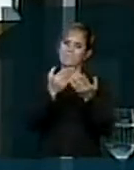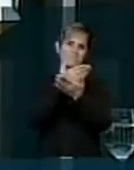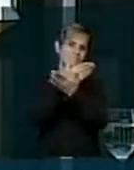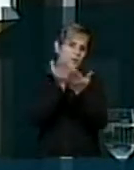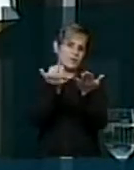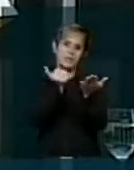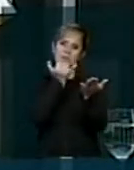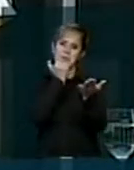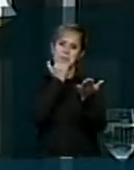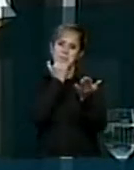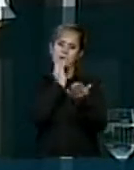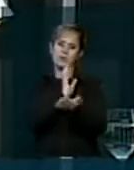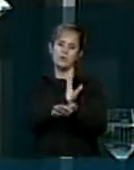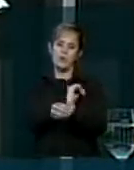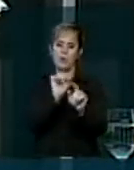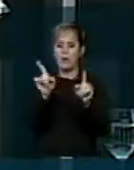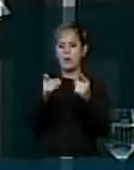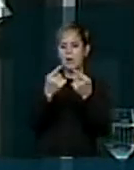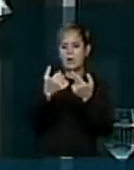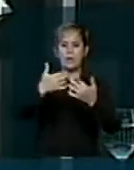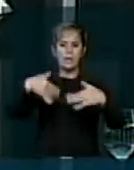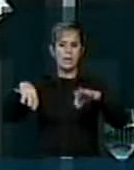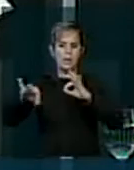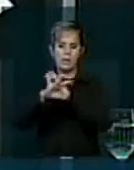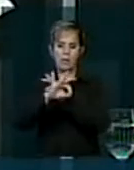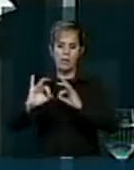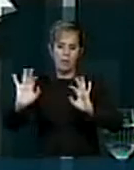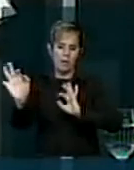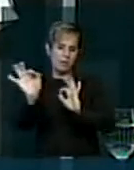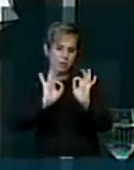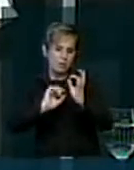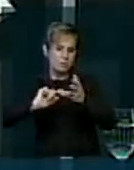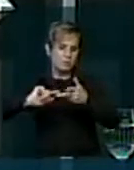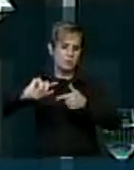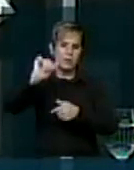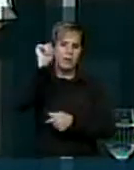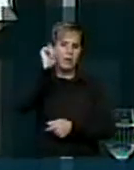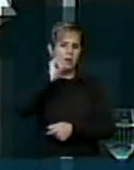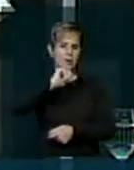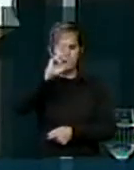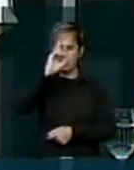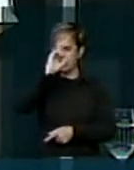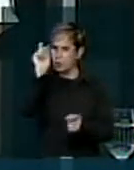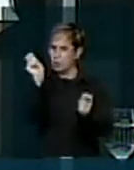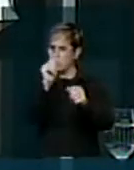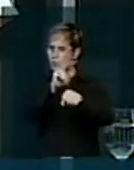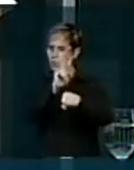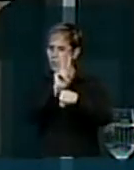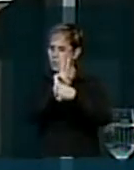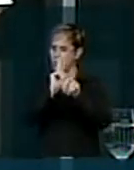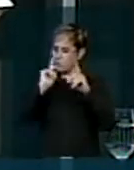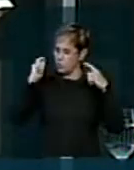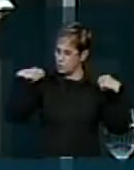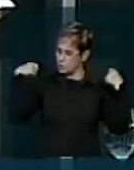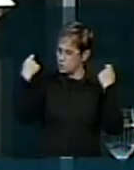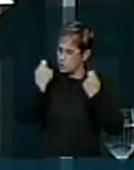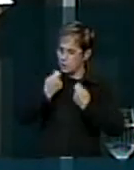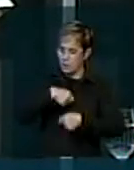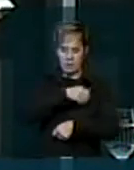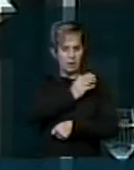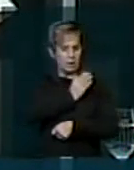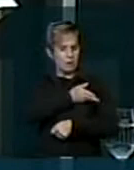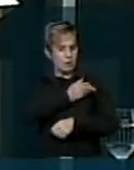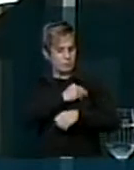dos saraus e os arquitetos de labirintos, que as senhoras se protejam com chale e os